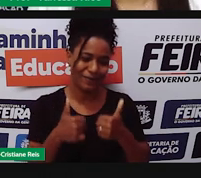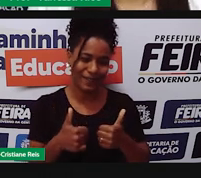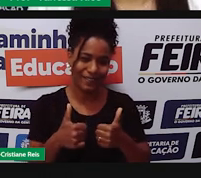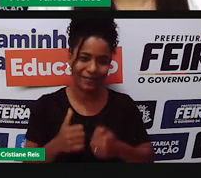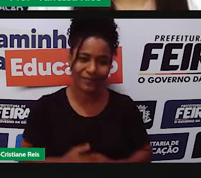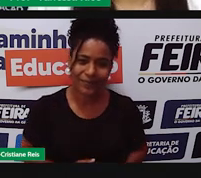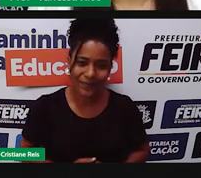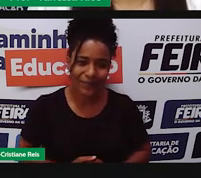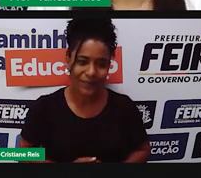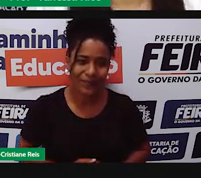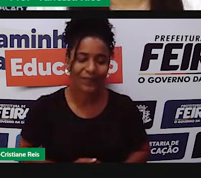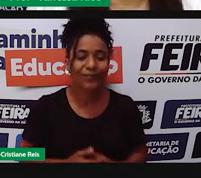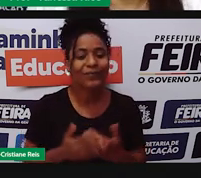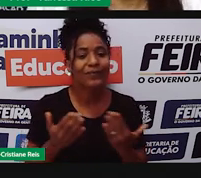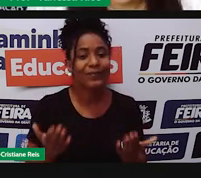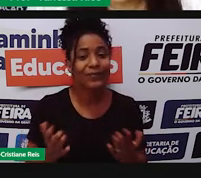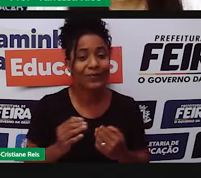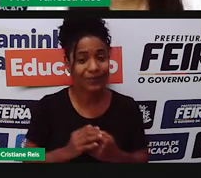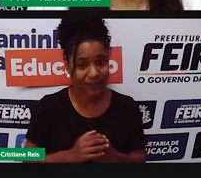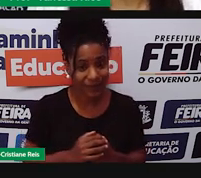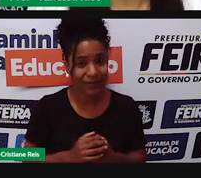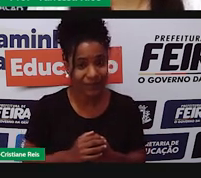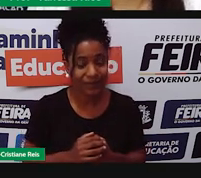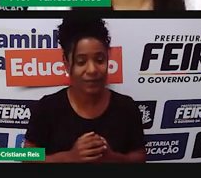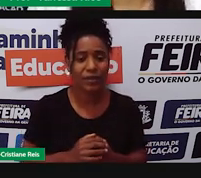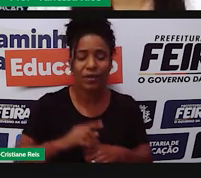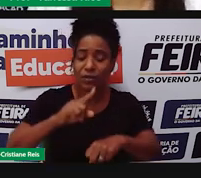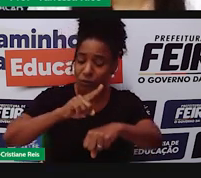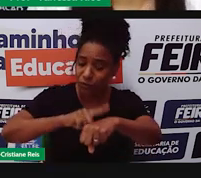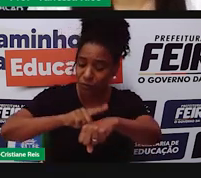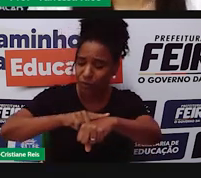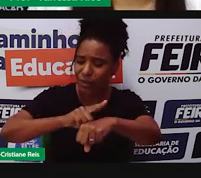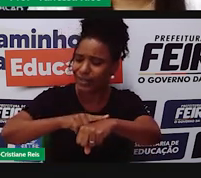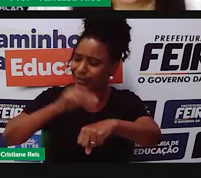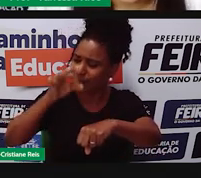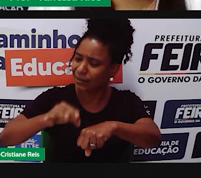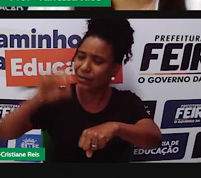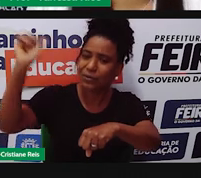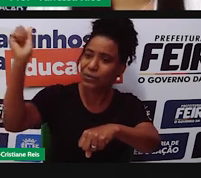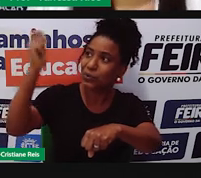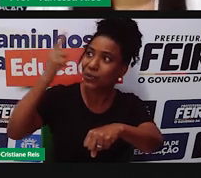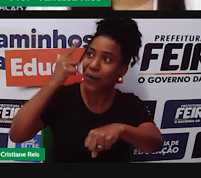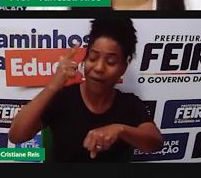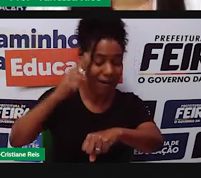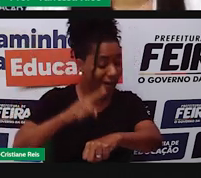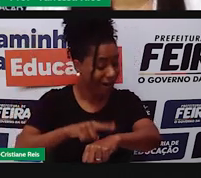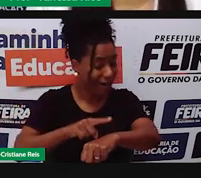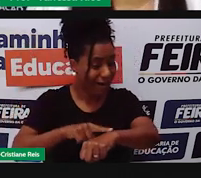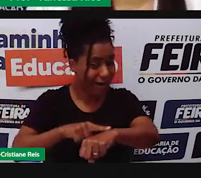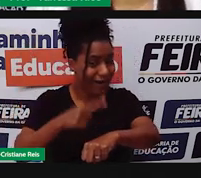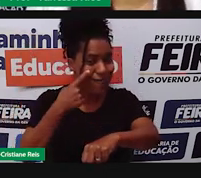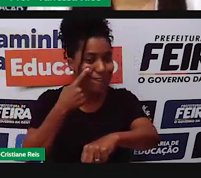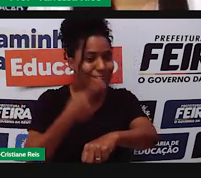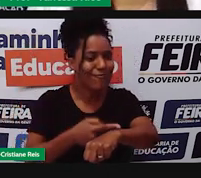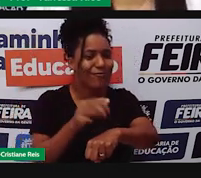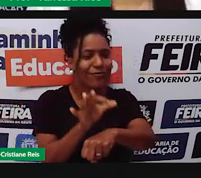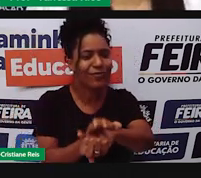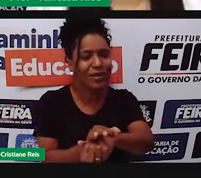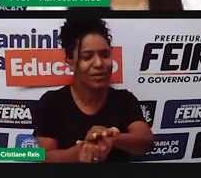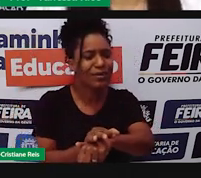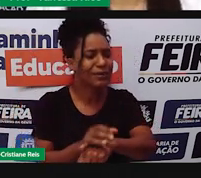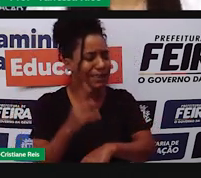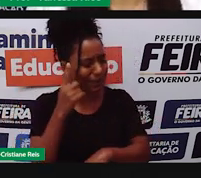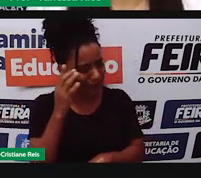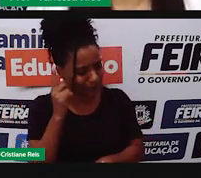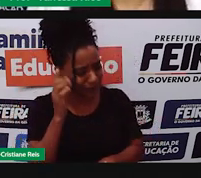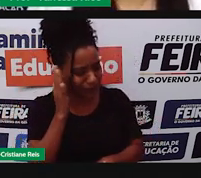E aí, quando a gente fala em hora certa para tomar sol, a gente lembra aí do relógio, não é? Como é que eu vou saber se está na hora